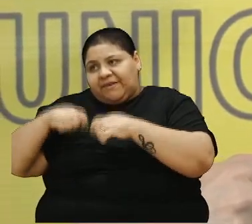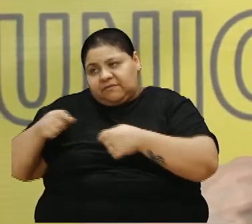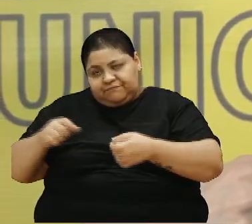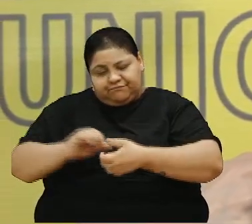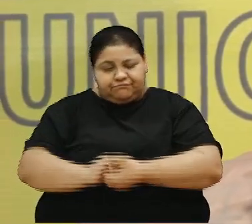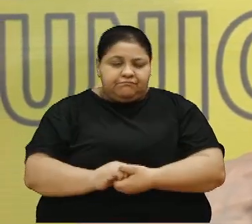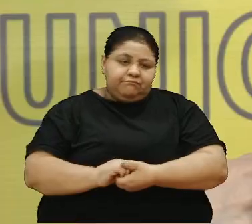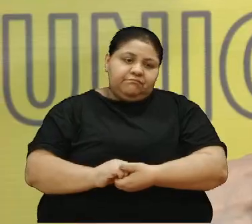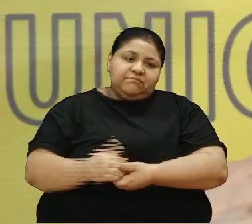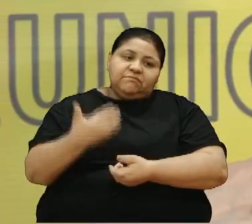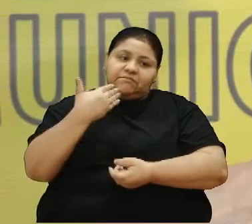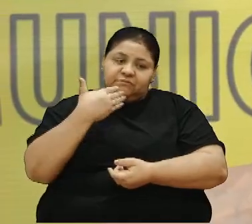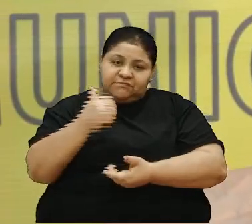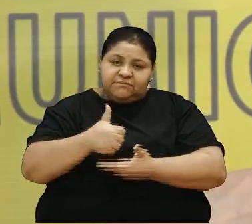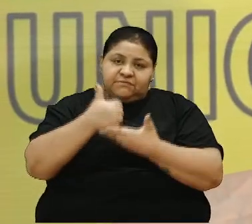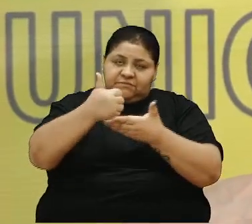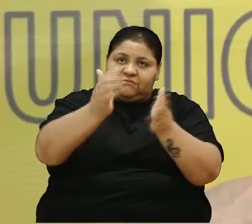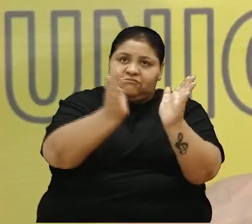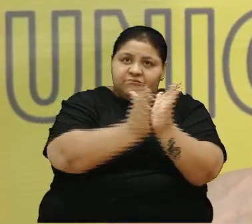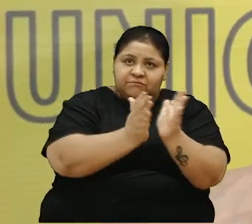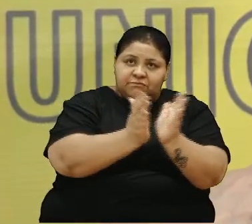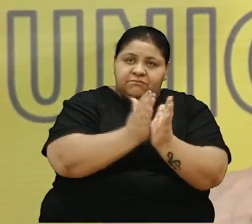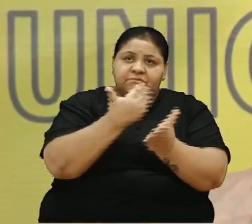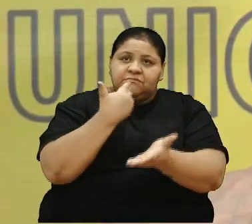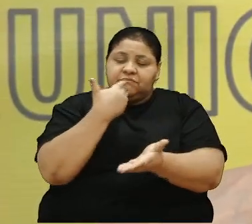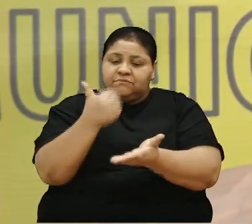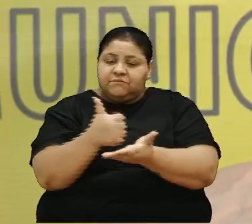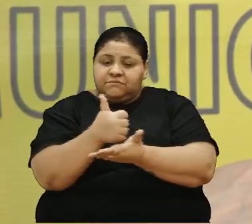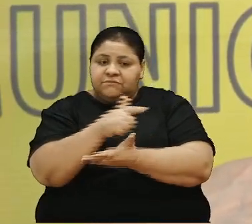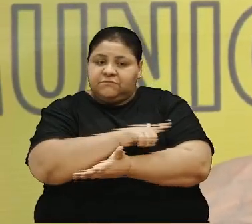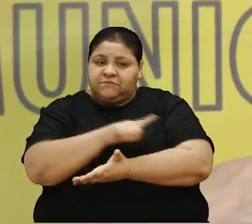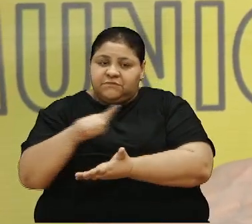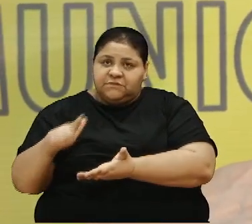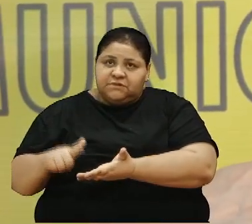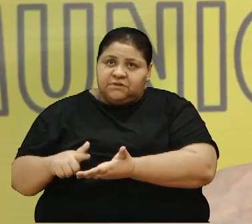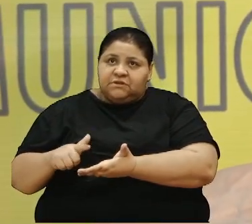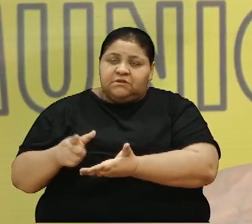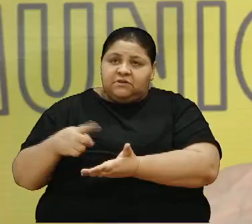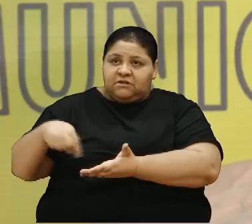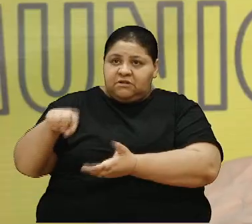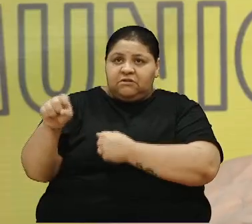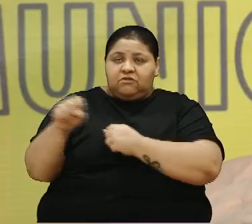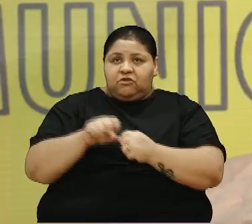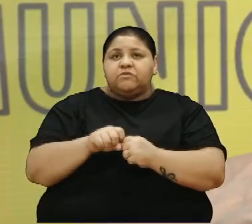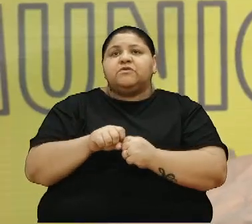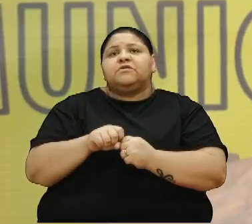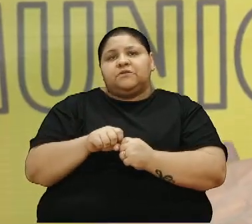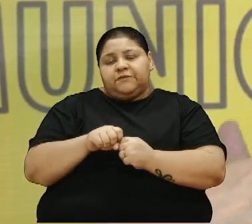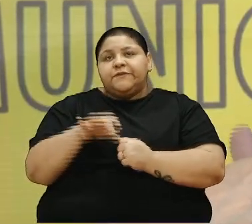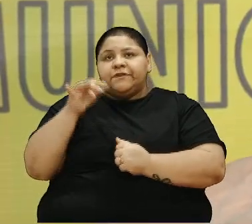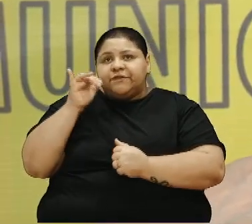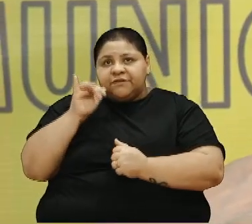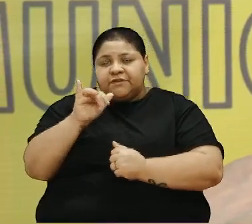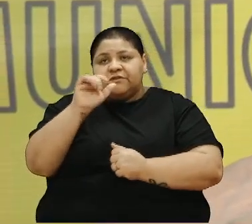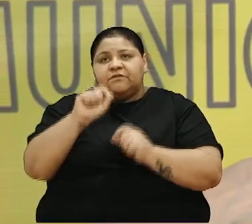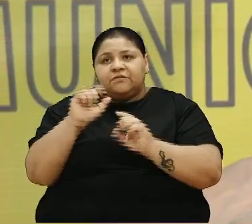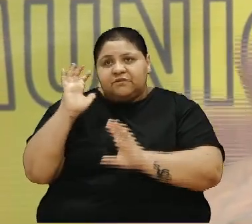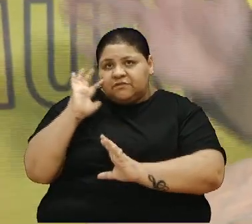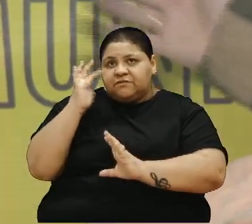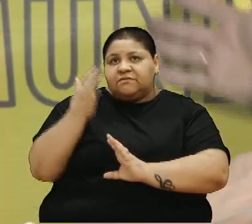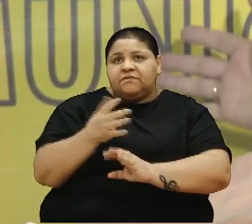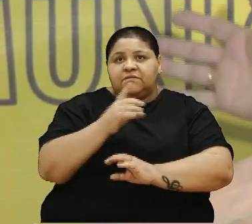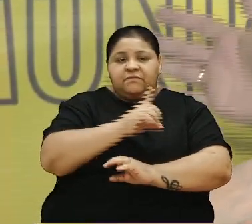Então, pedi o apoio dos meus colegas, também pedi apoio à base do governo, que é a maioria aqui, para que nós possamos passar isso, evitando o que aconteceu na